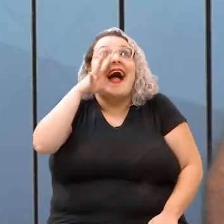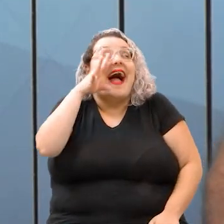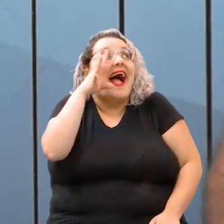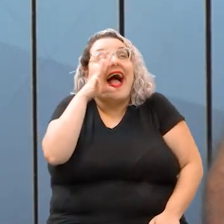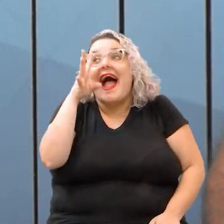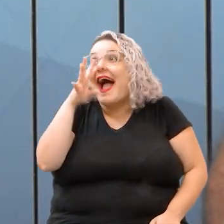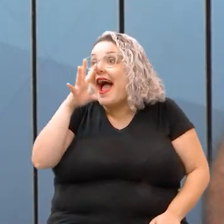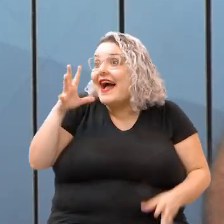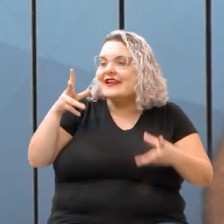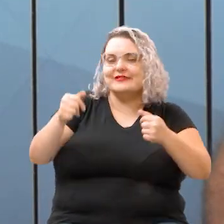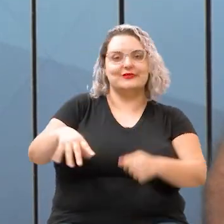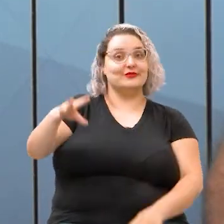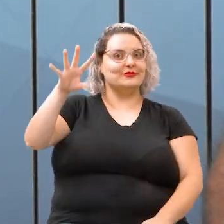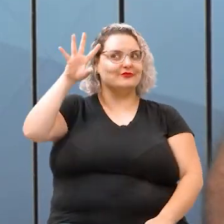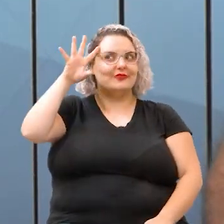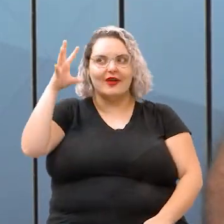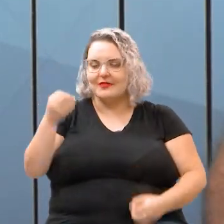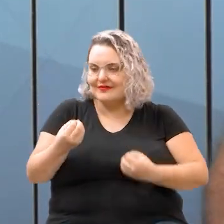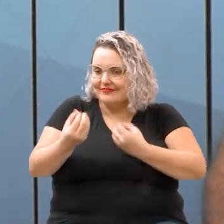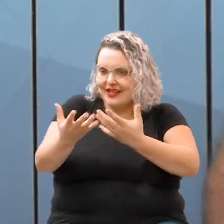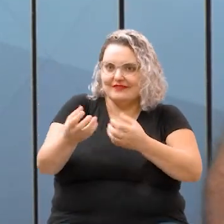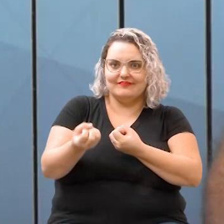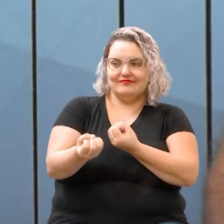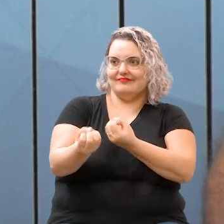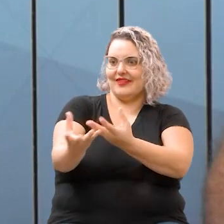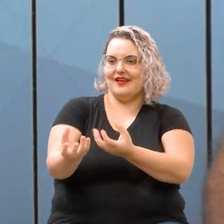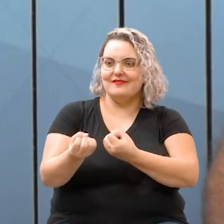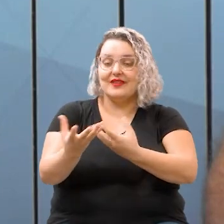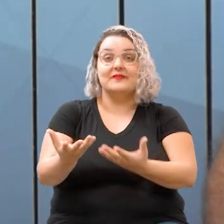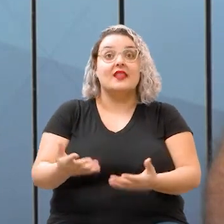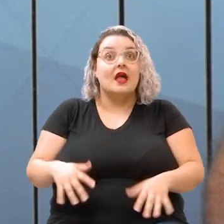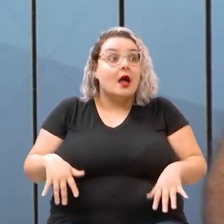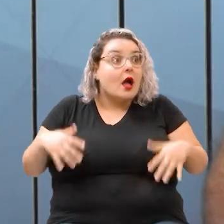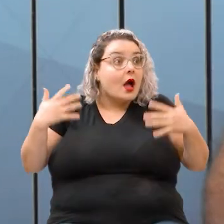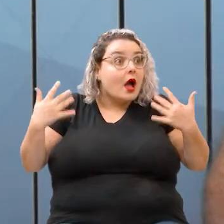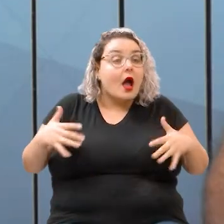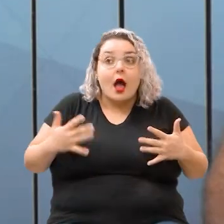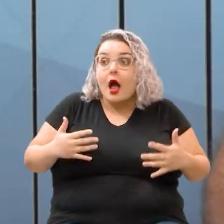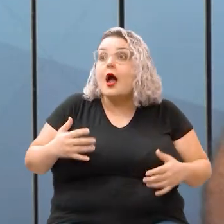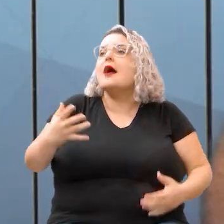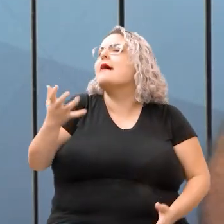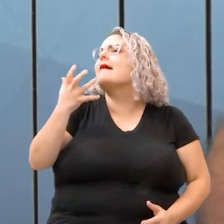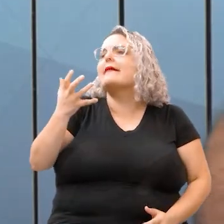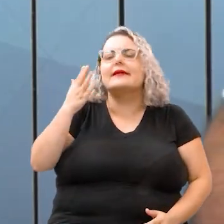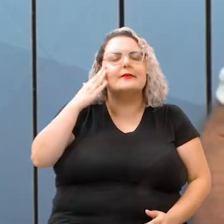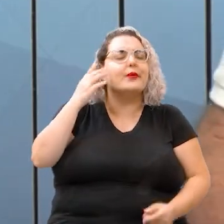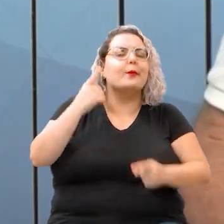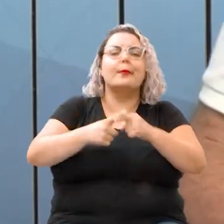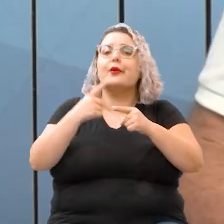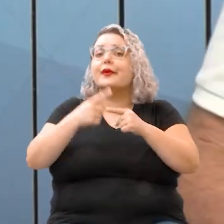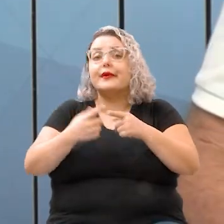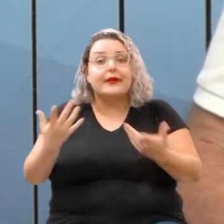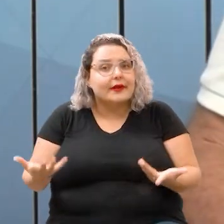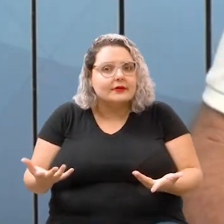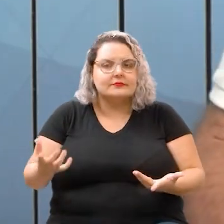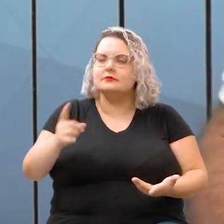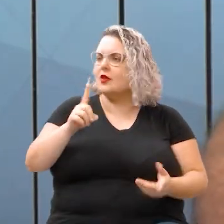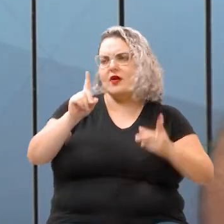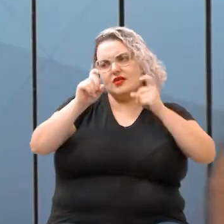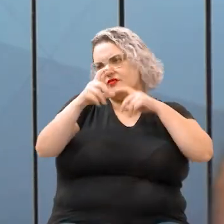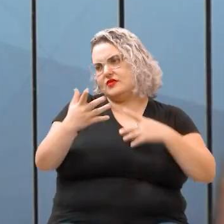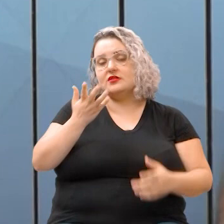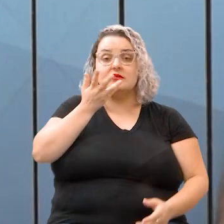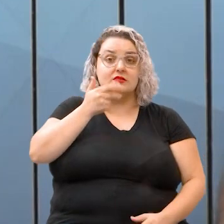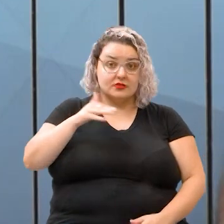Tudo que você ensina, mostra, ela tá conhecendo o mundo, descobrindo, ela quer saber o porquê das coisas. Então, assim, não é raro a gente